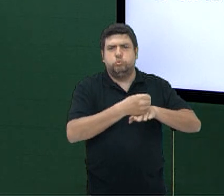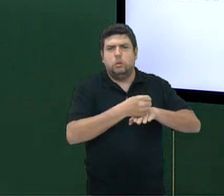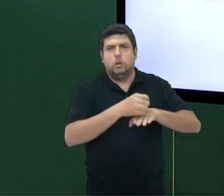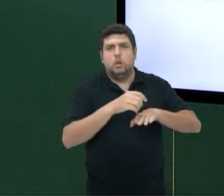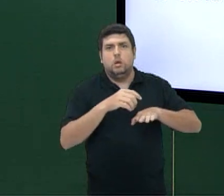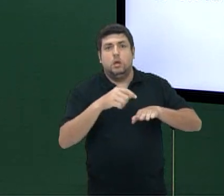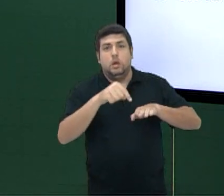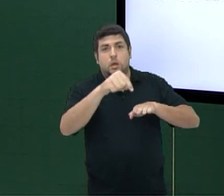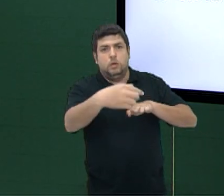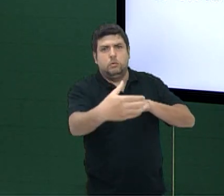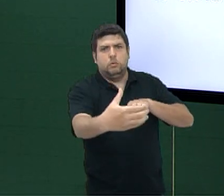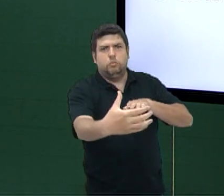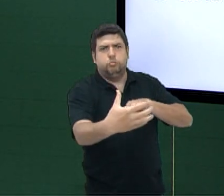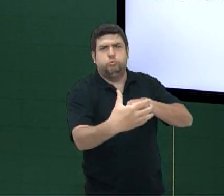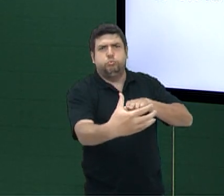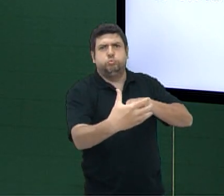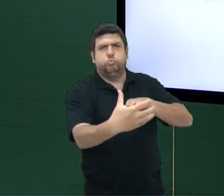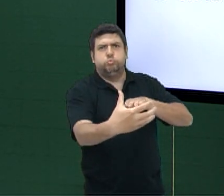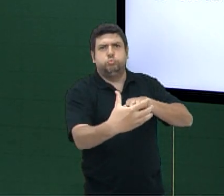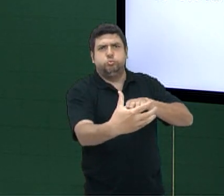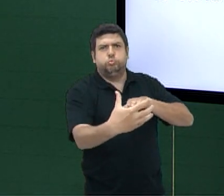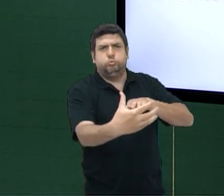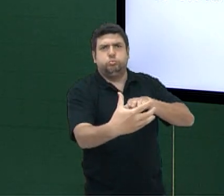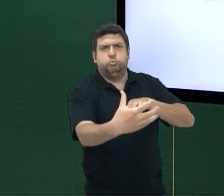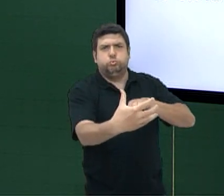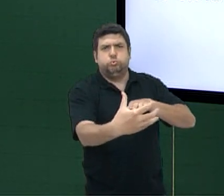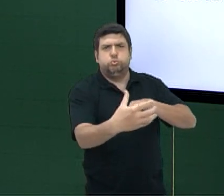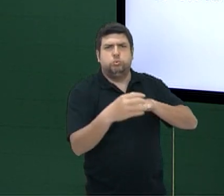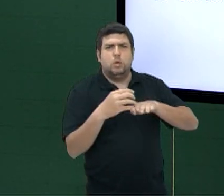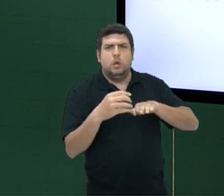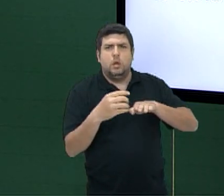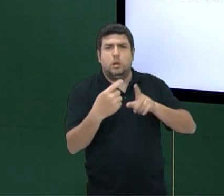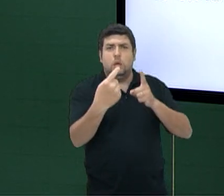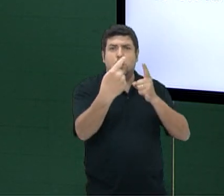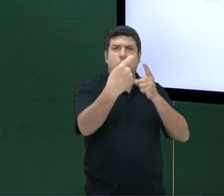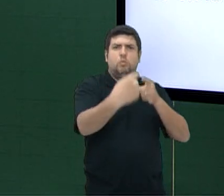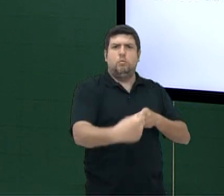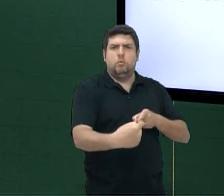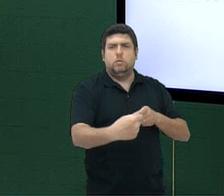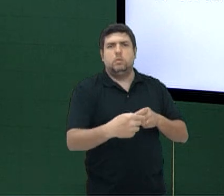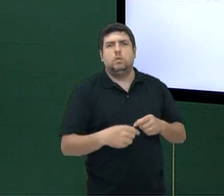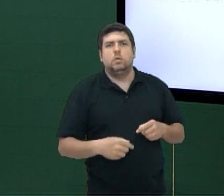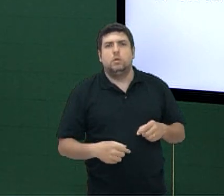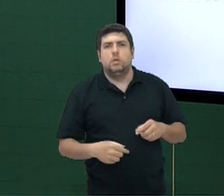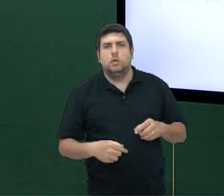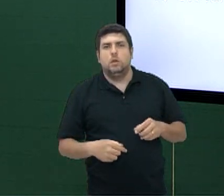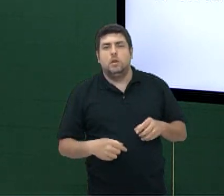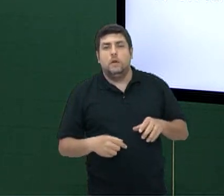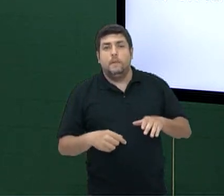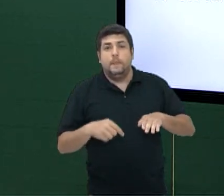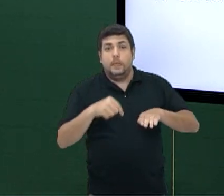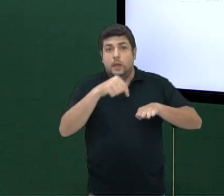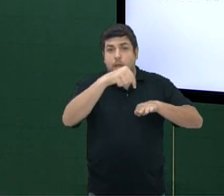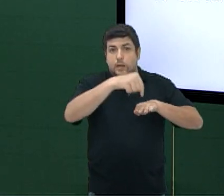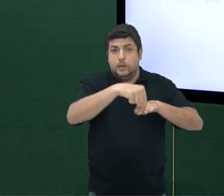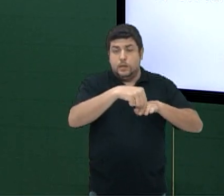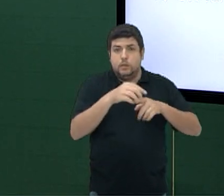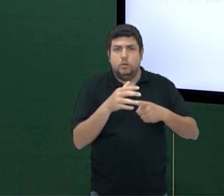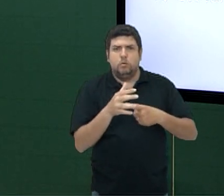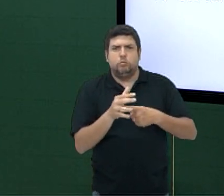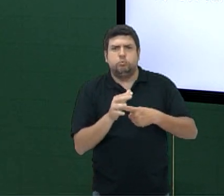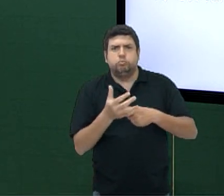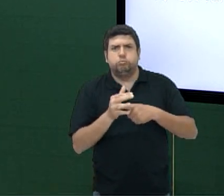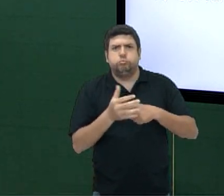veículo. Só que uma força motor está mantendo, tentando compensar essas forças